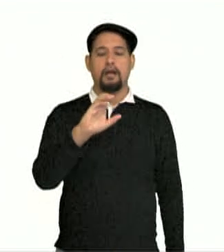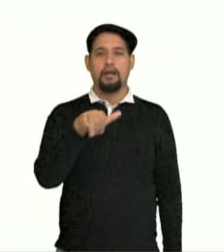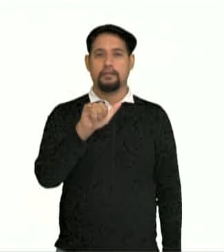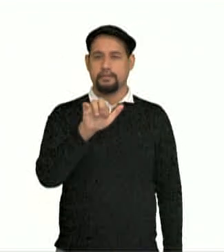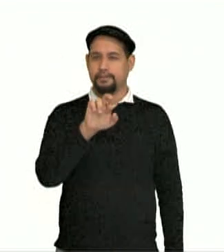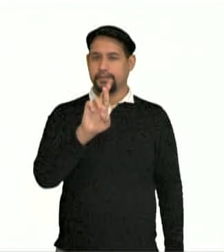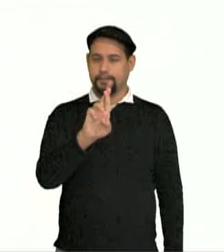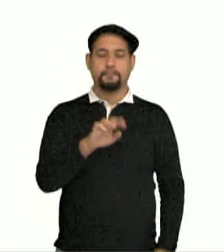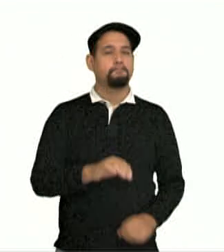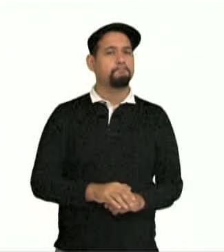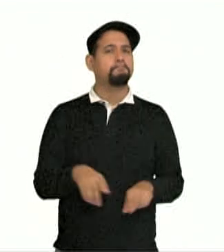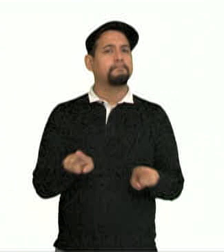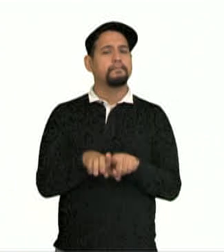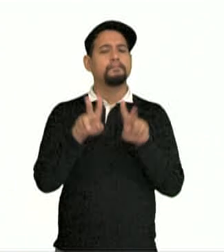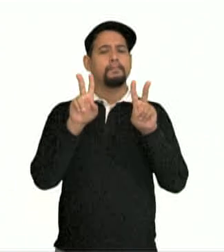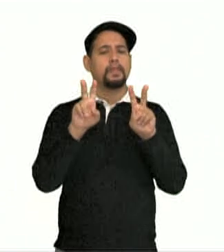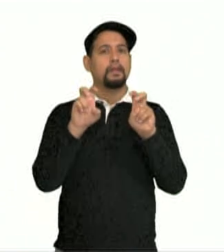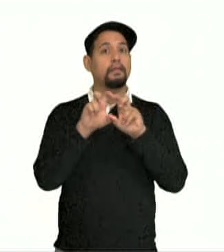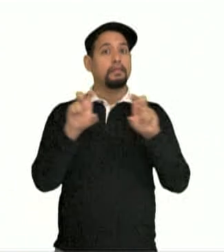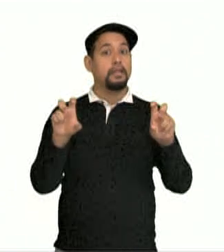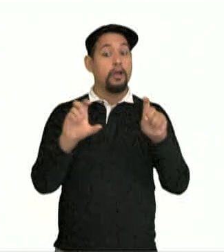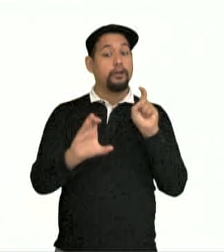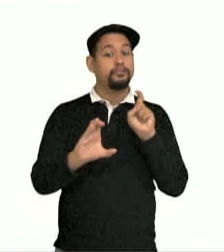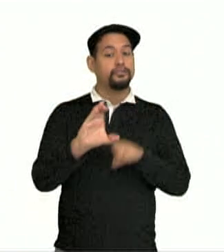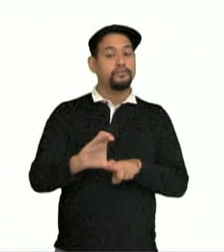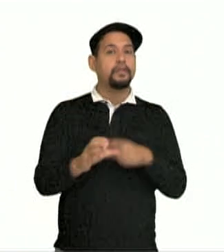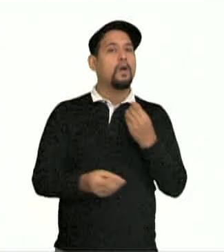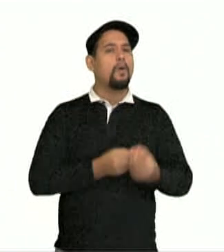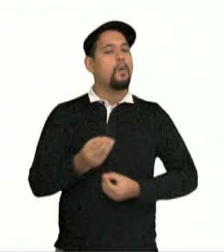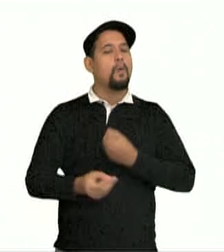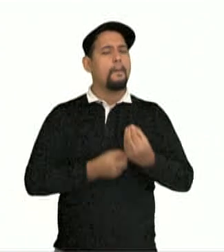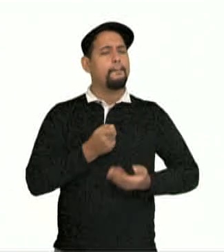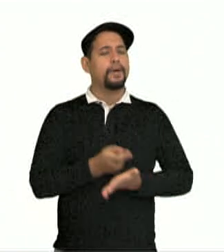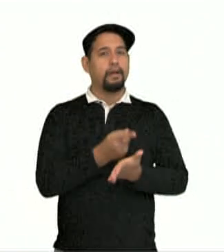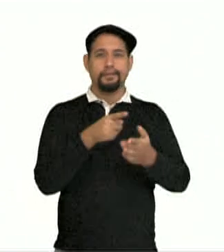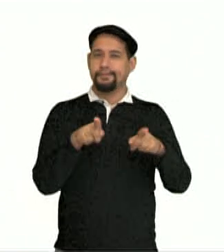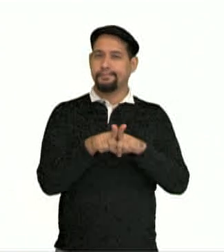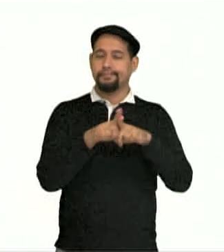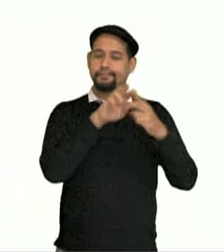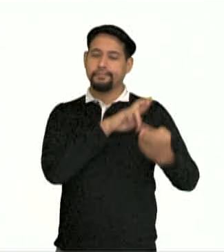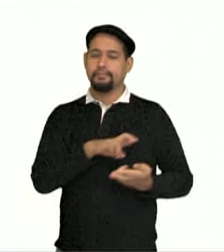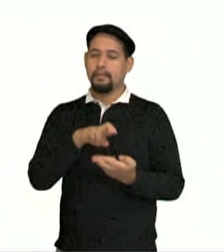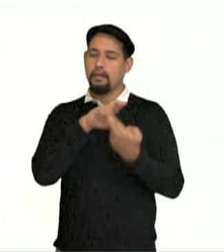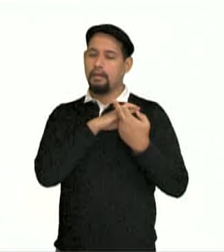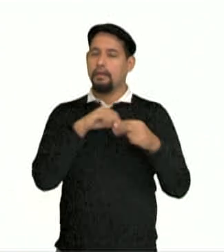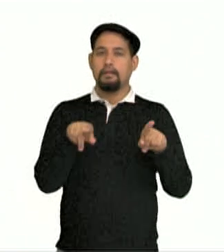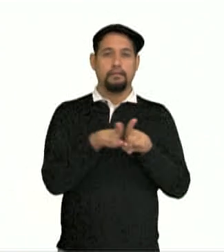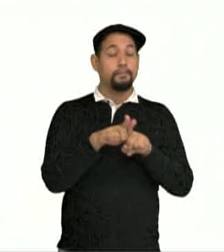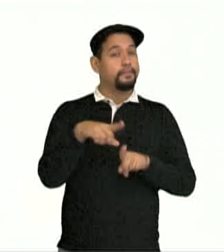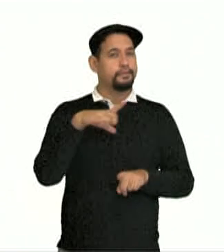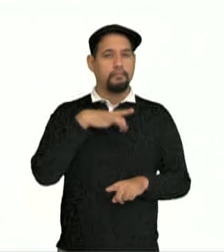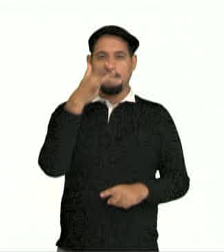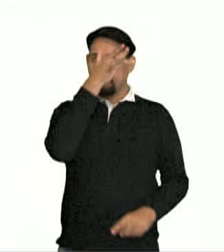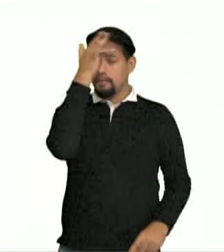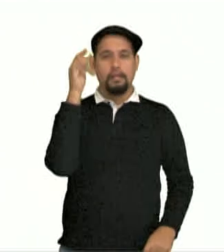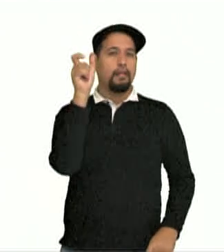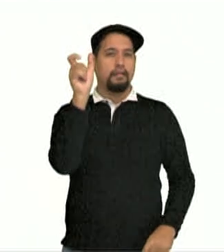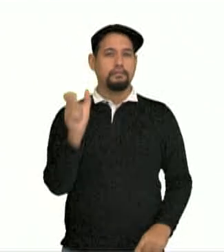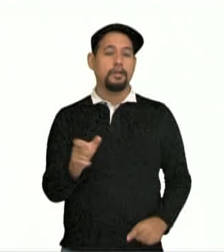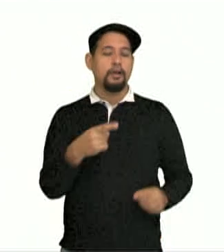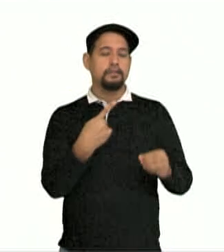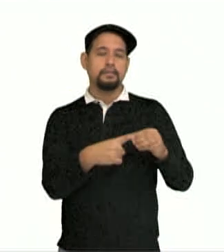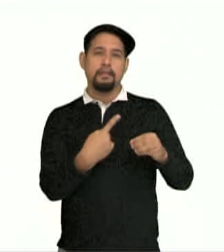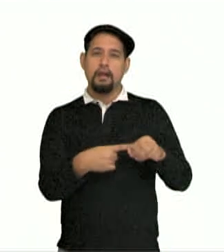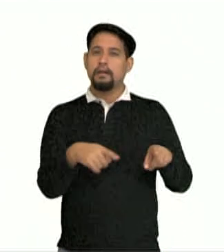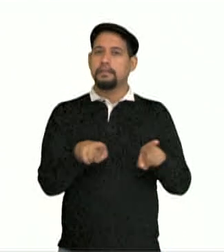relação ao tema e o assunto. Então, dívidas e como são cobradas, papéis sociais conflitantes exercidos pela mesma pessoa,